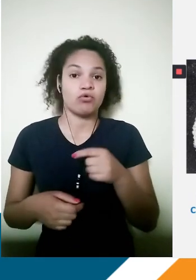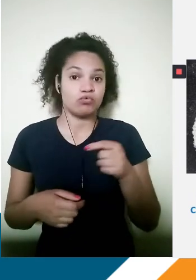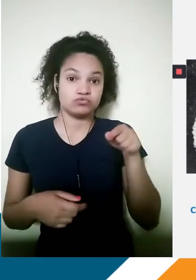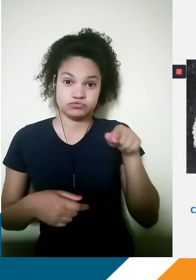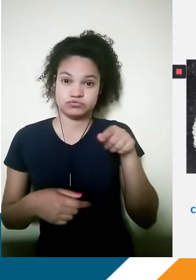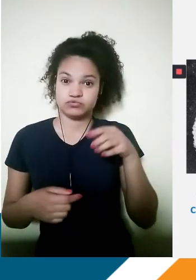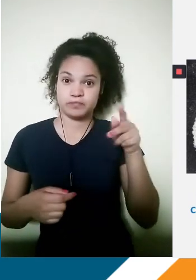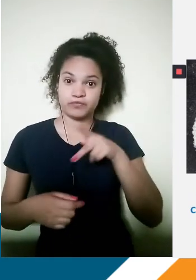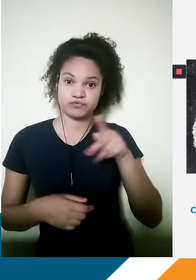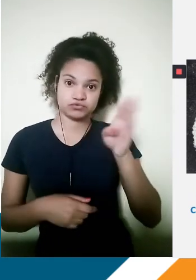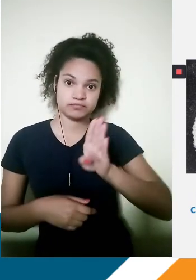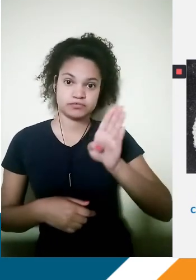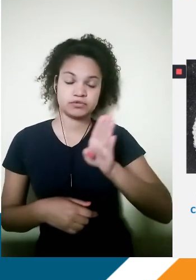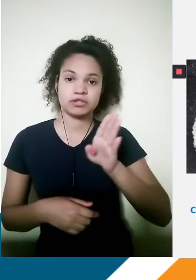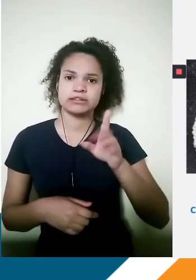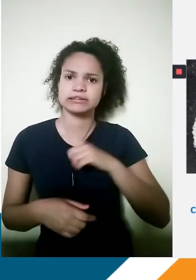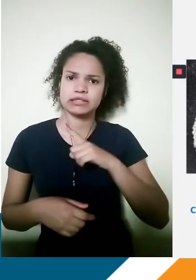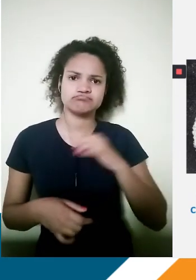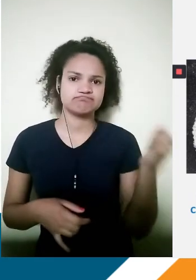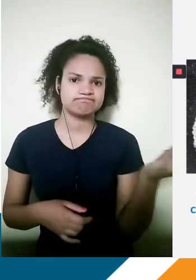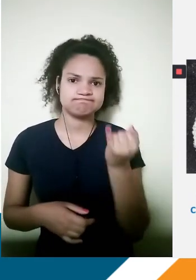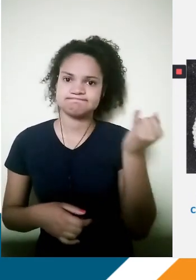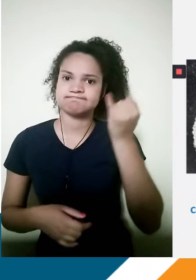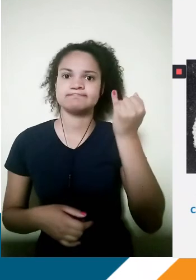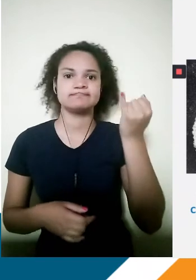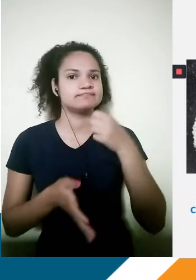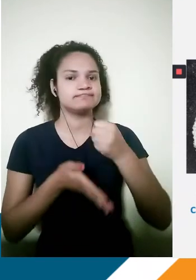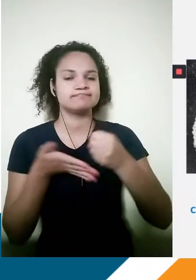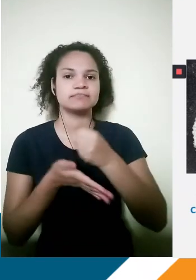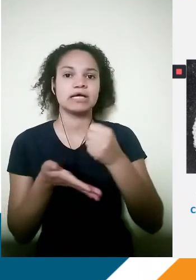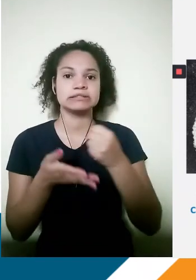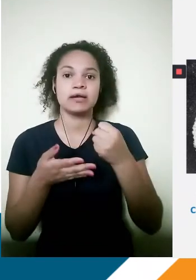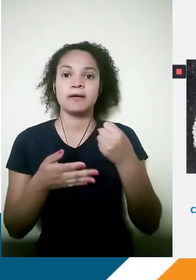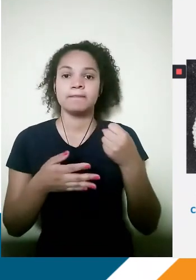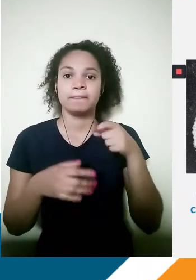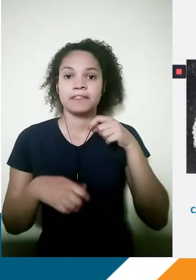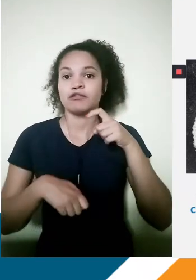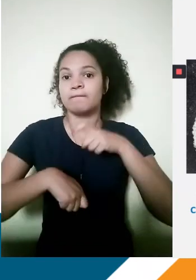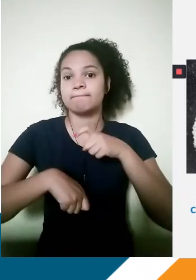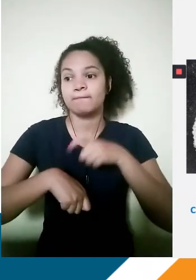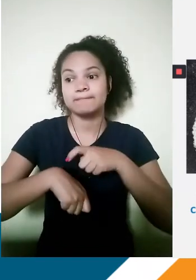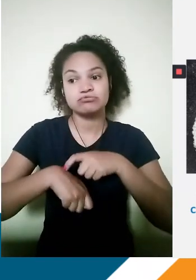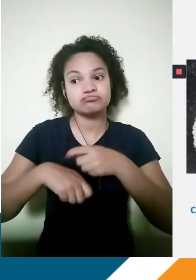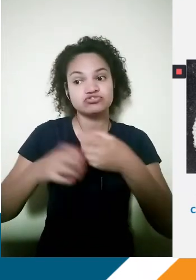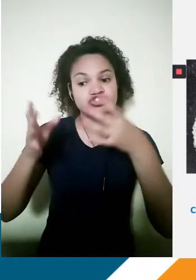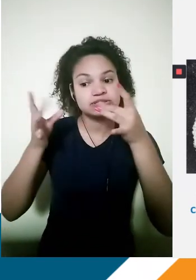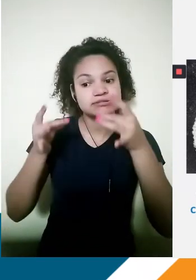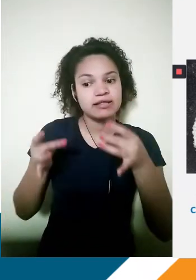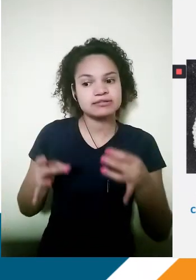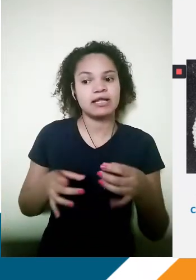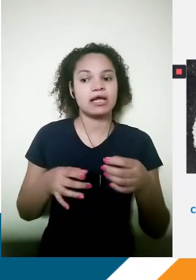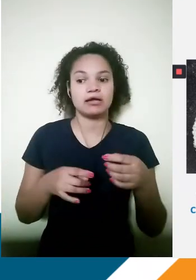importância, melhor dizendo, desculpe, uma importância fundamental no detalhamento dos